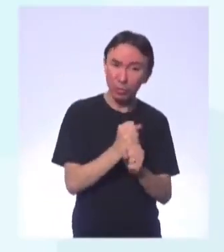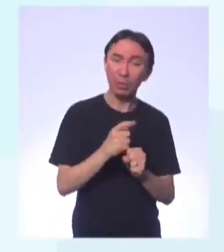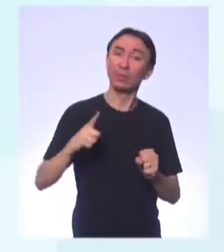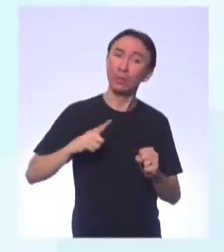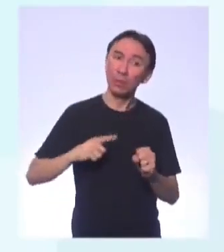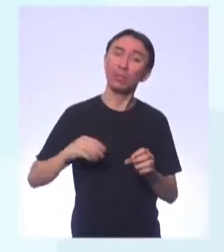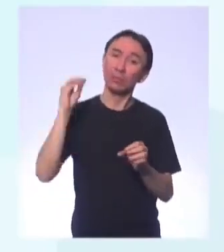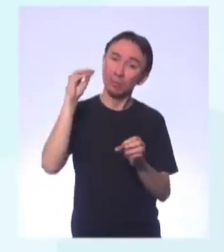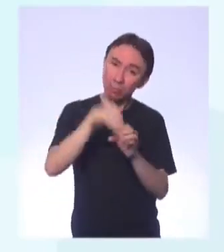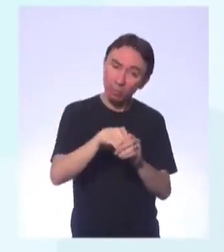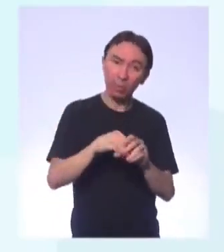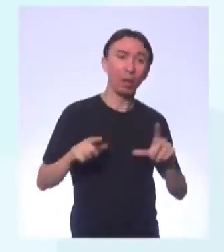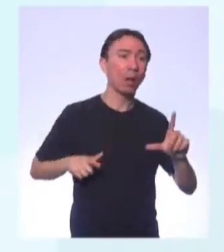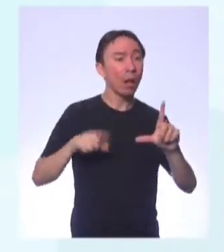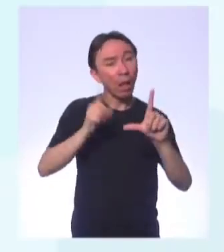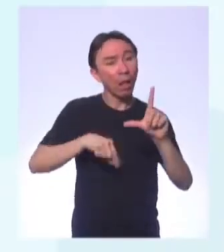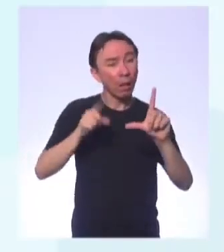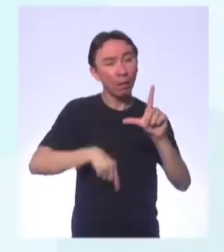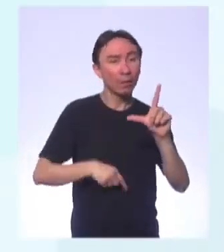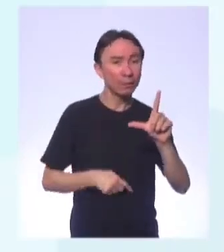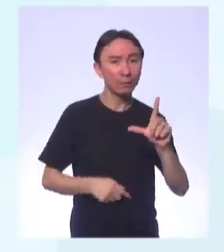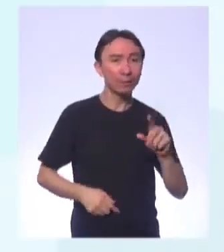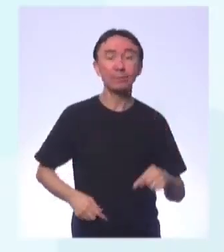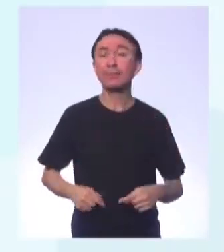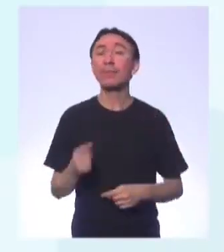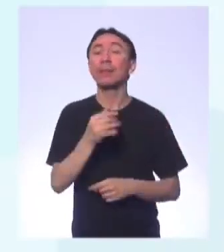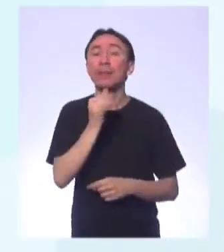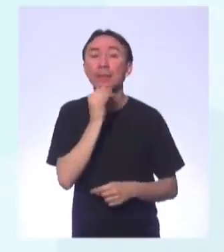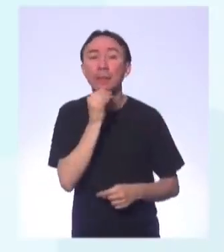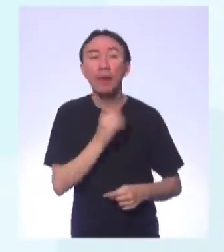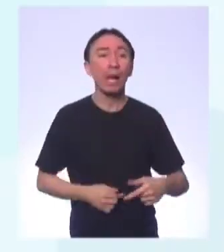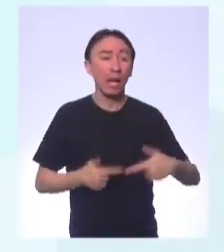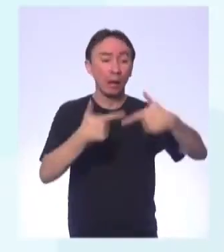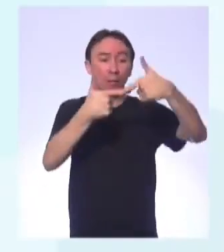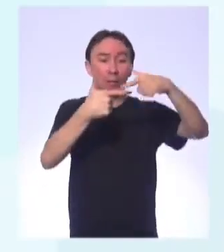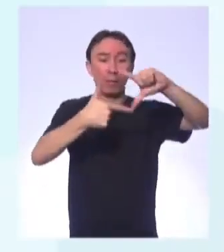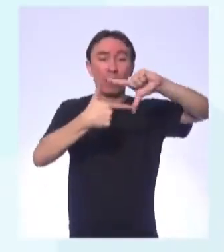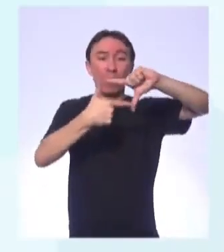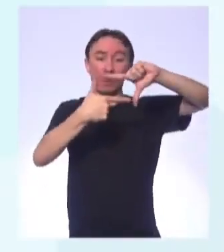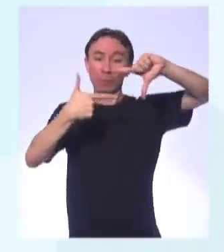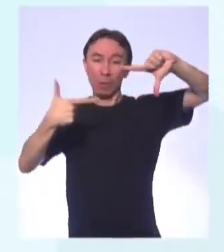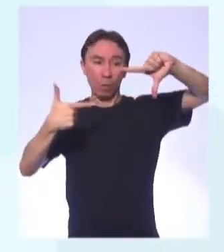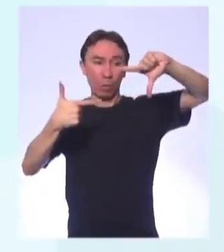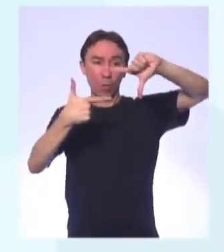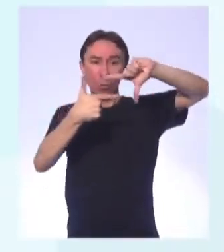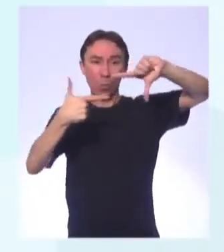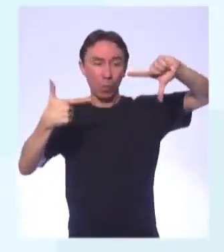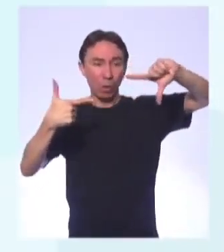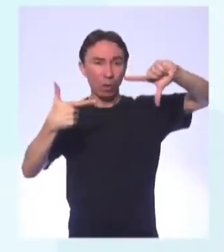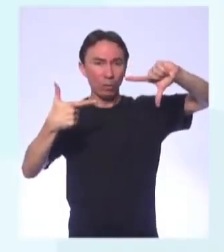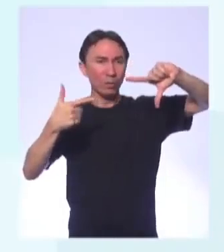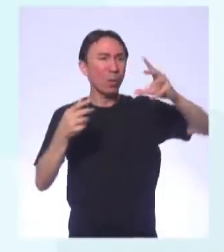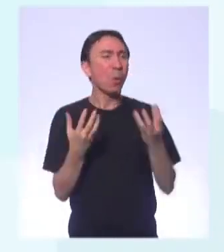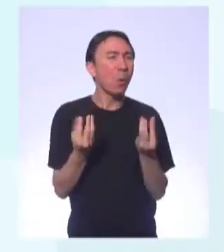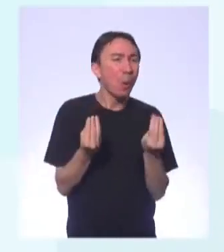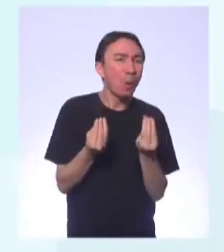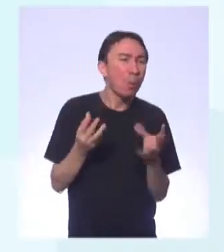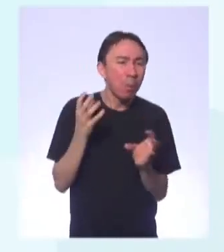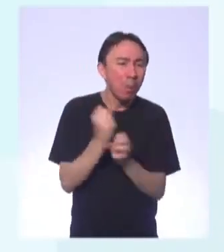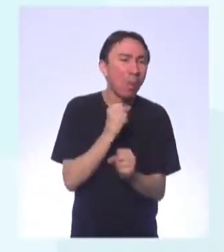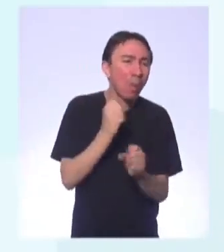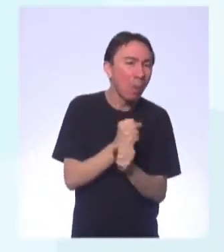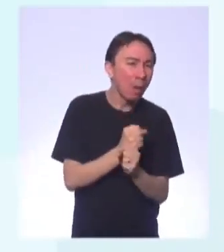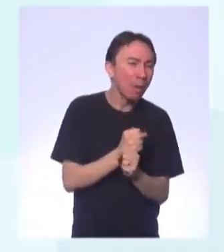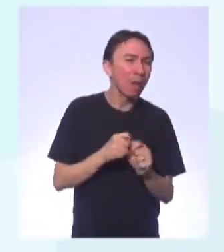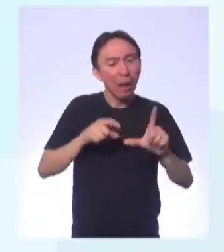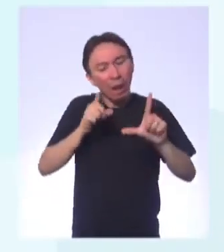bem simples o perímetro de um retângulo como eu poderia calcular um perímetro de um retângulo usar a letra e que vocês quiserem que